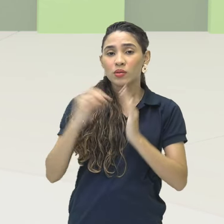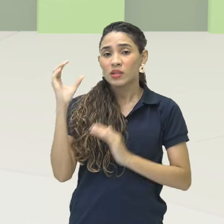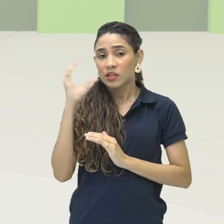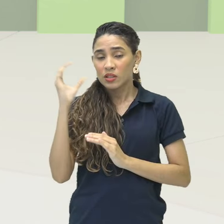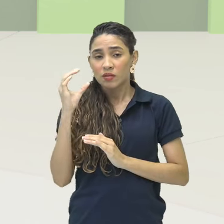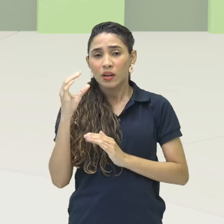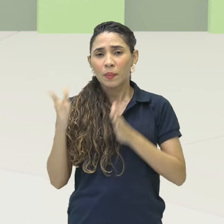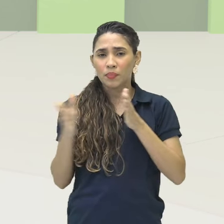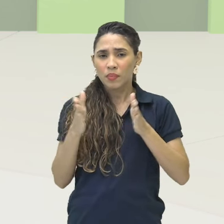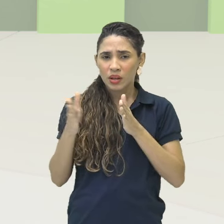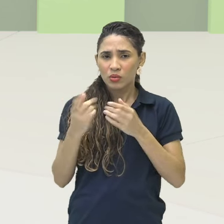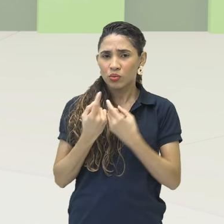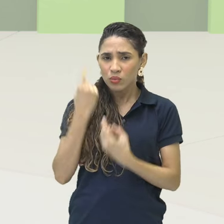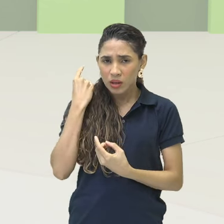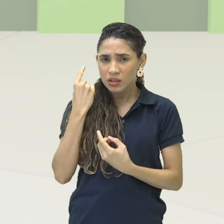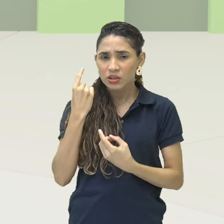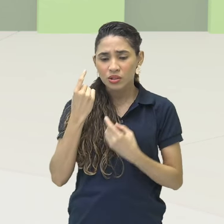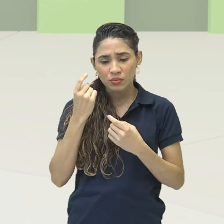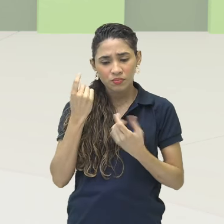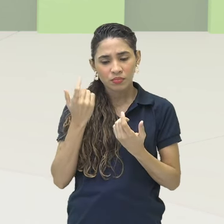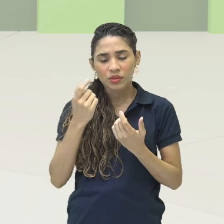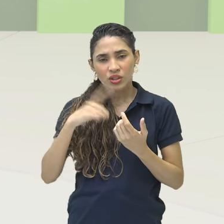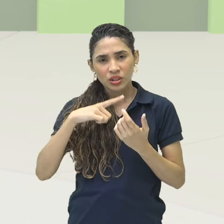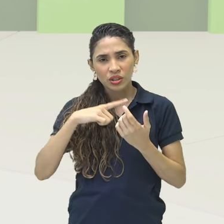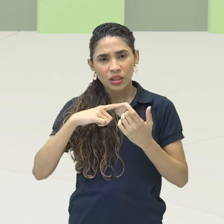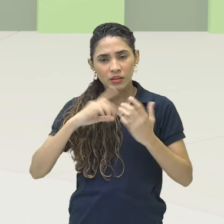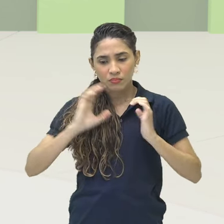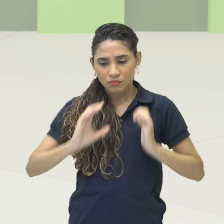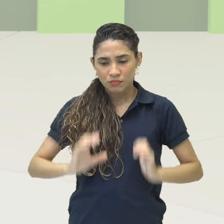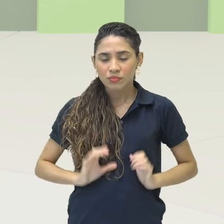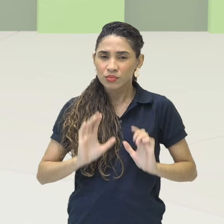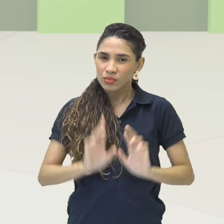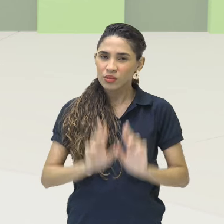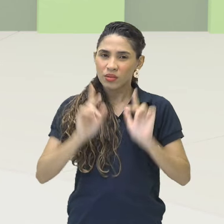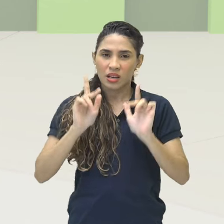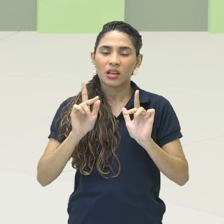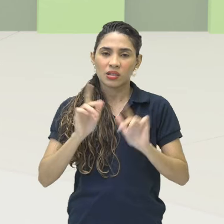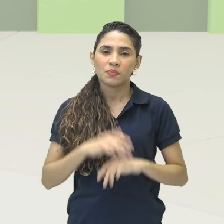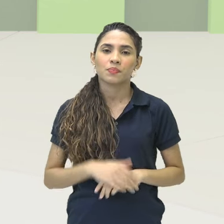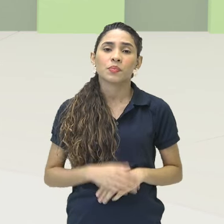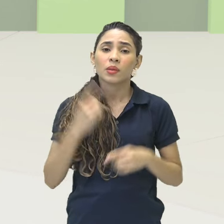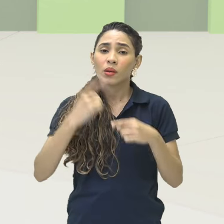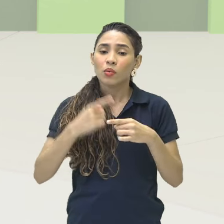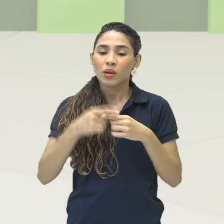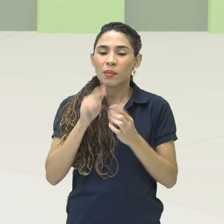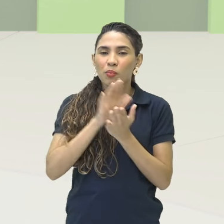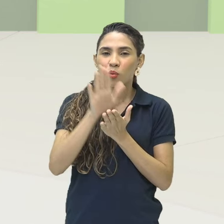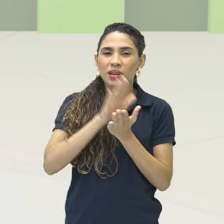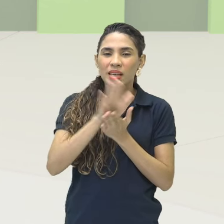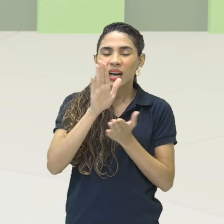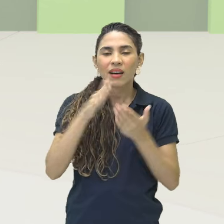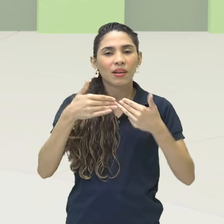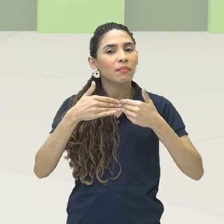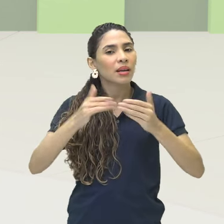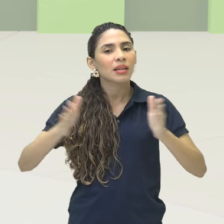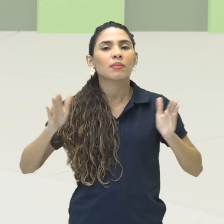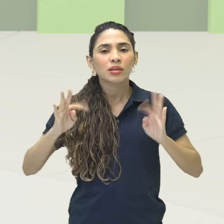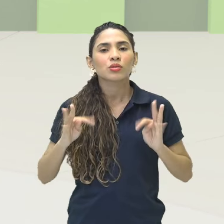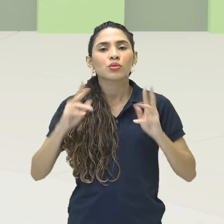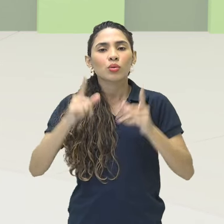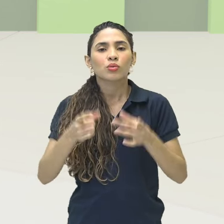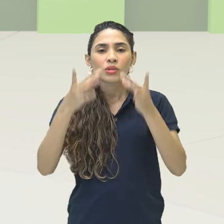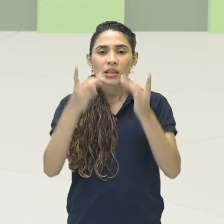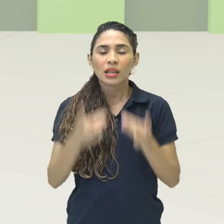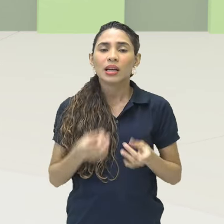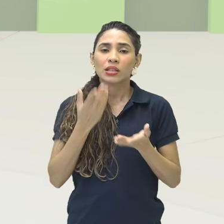assumiu uma postura totalmente diferente dos alquimistas da sua época, né, porque ele publicava abertamente todos os detalhes